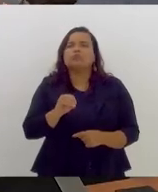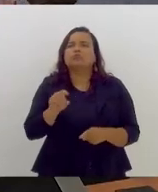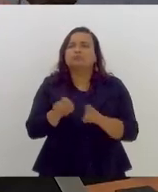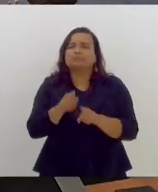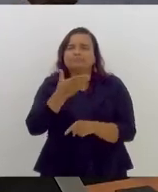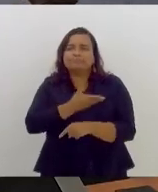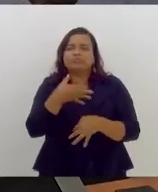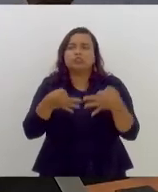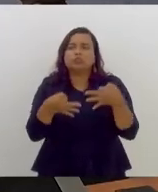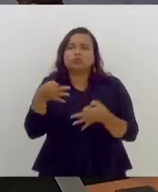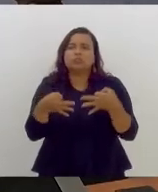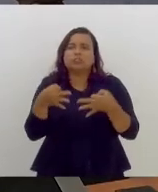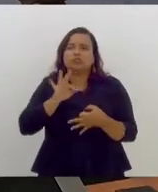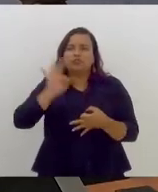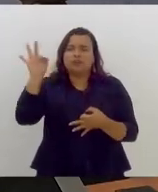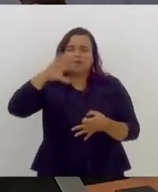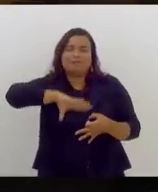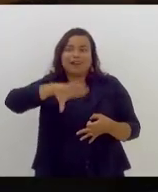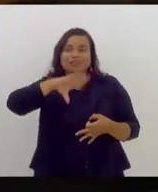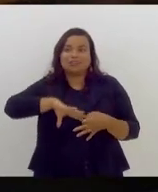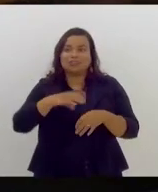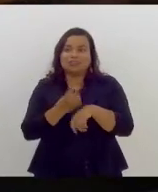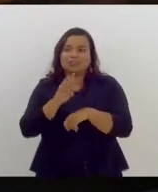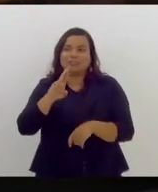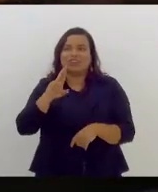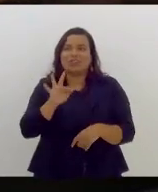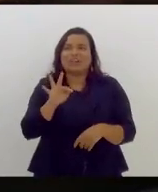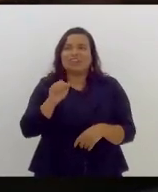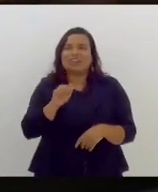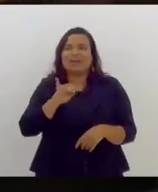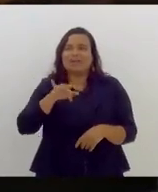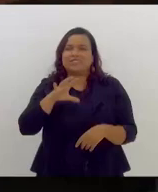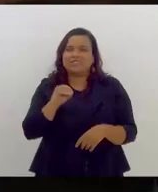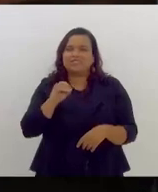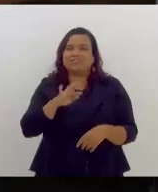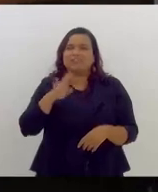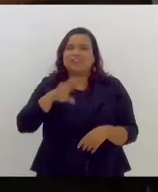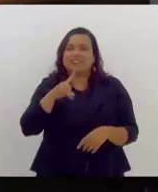Querido juiz federal vascaíno, doutor Fabício Fernandes.